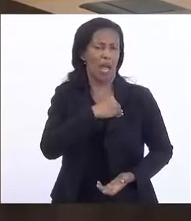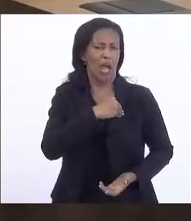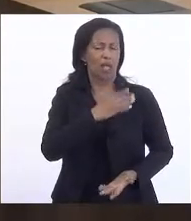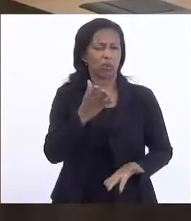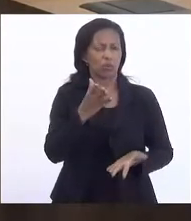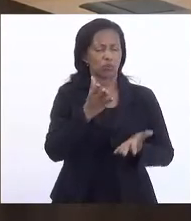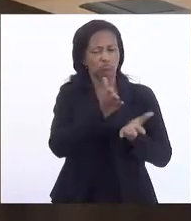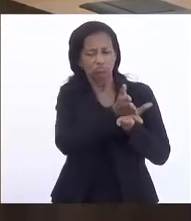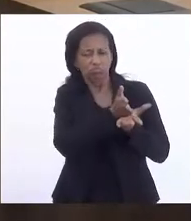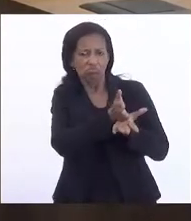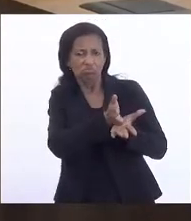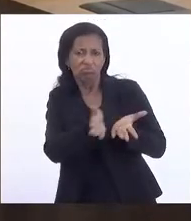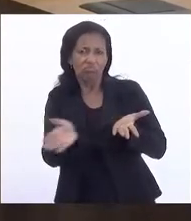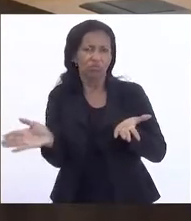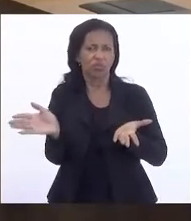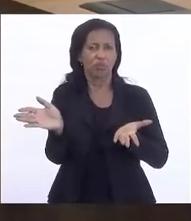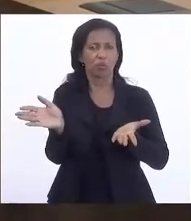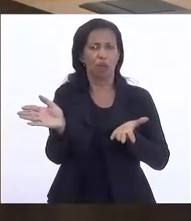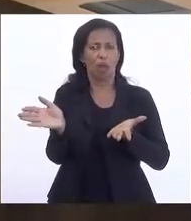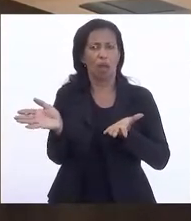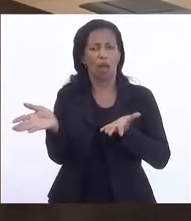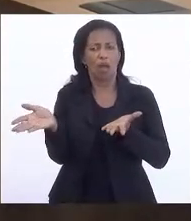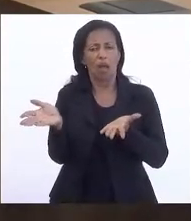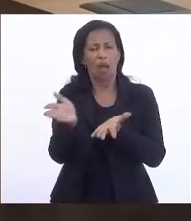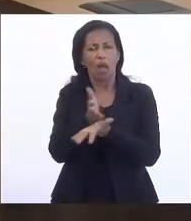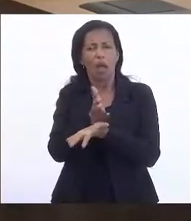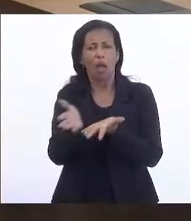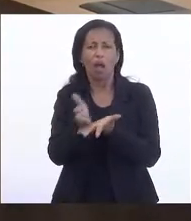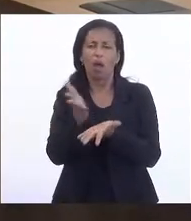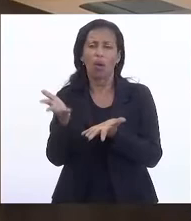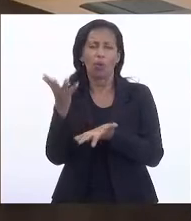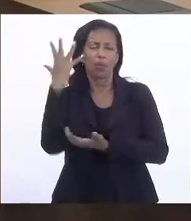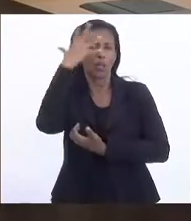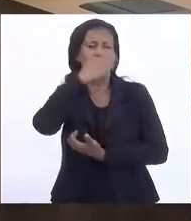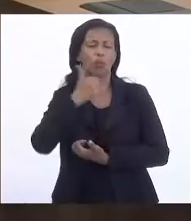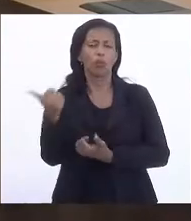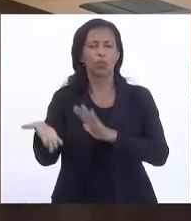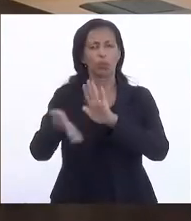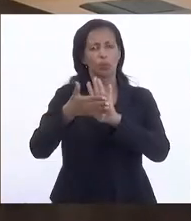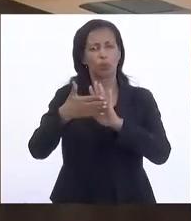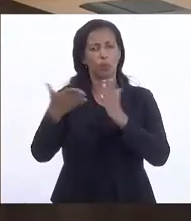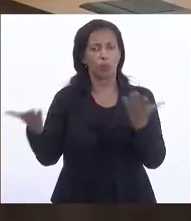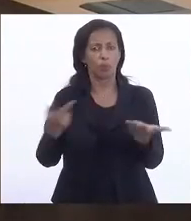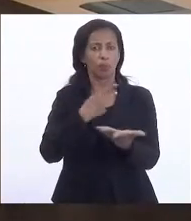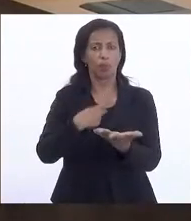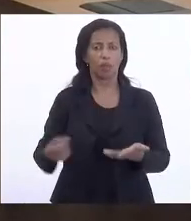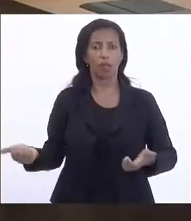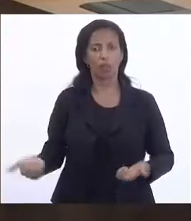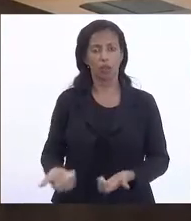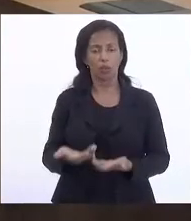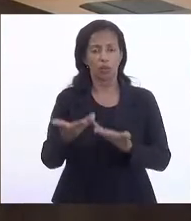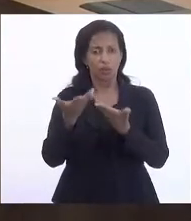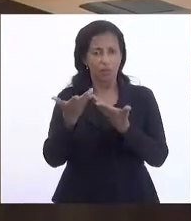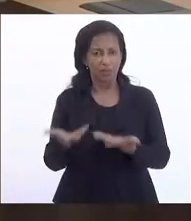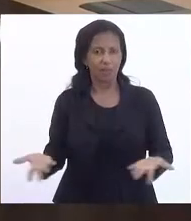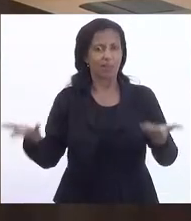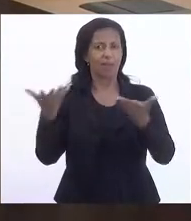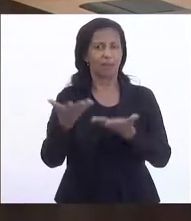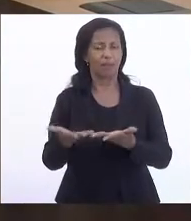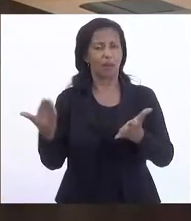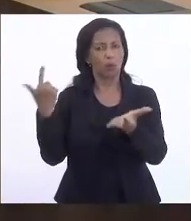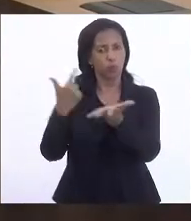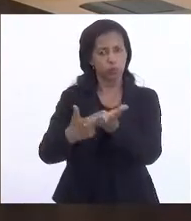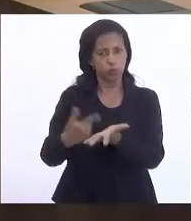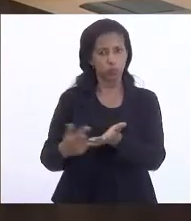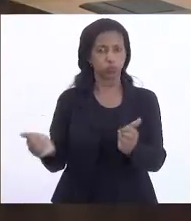desvirtuação de algo que é tão belo proposto aqui por vossa excelência. Então, celebrando o acordo que foi feito, inclusive, com